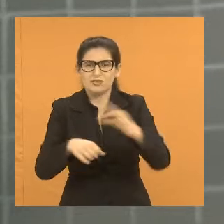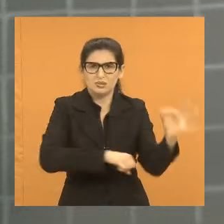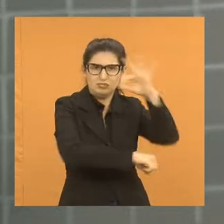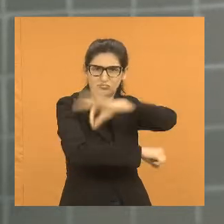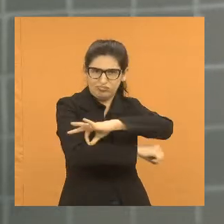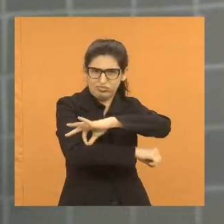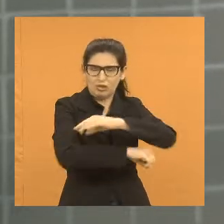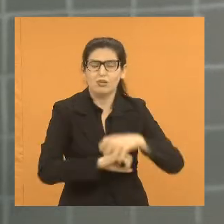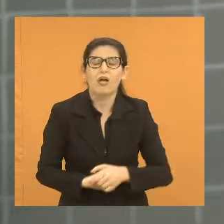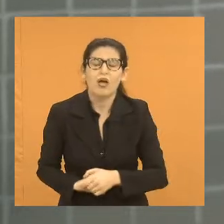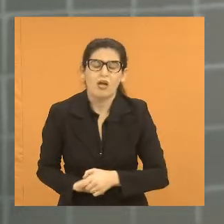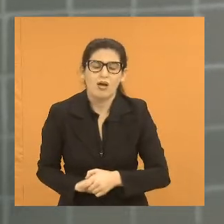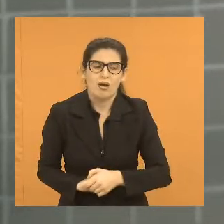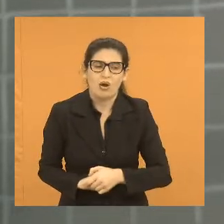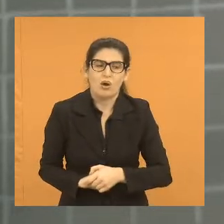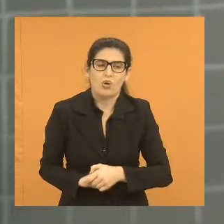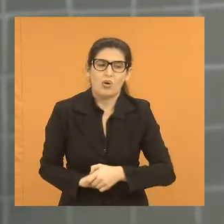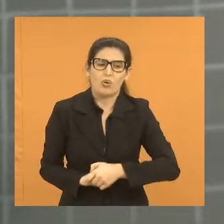são frutos